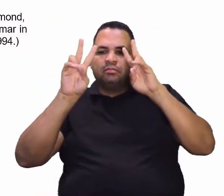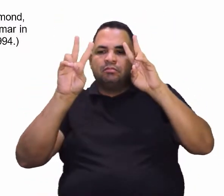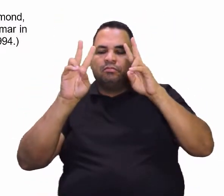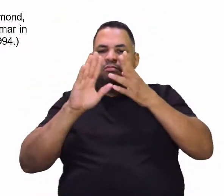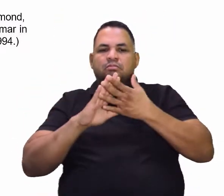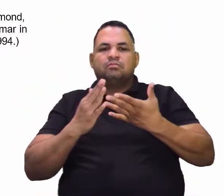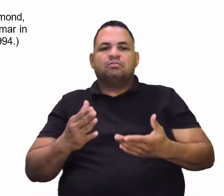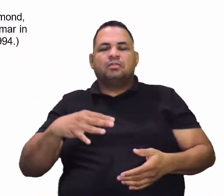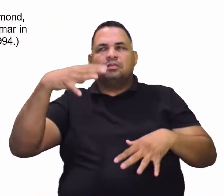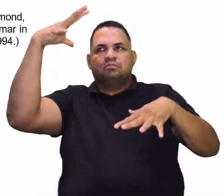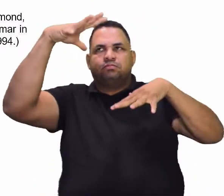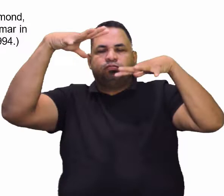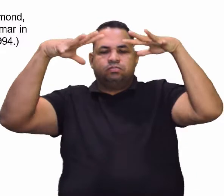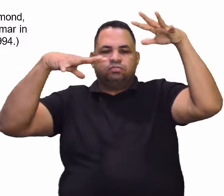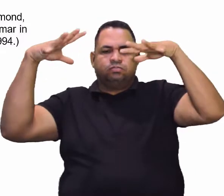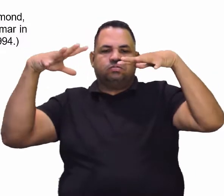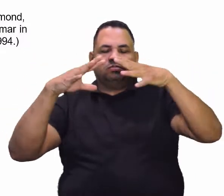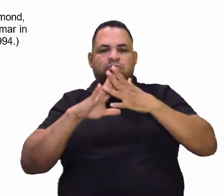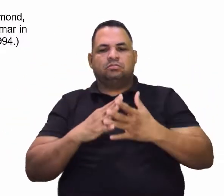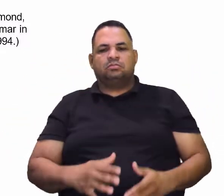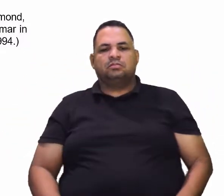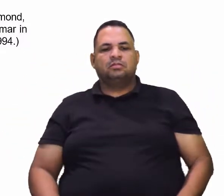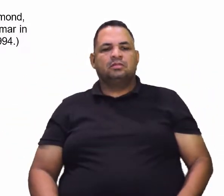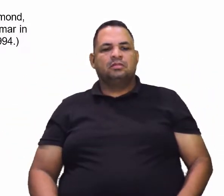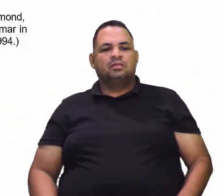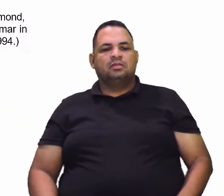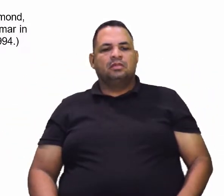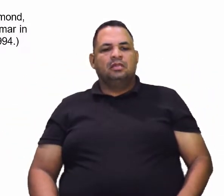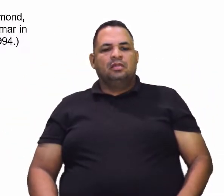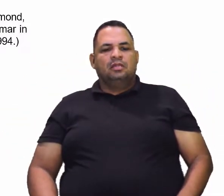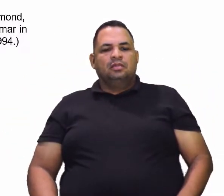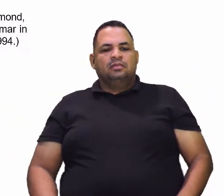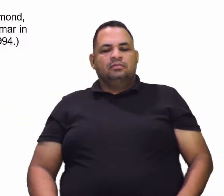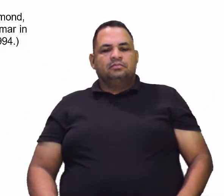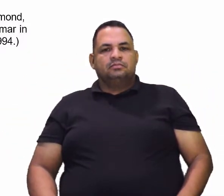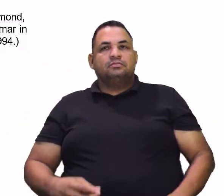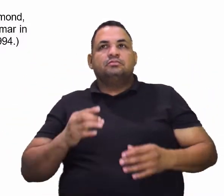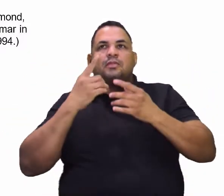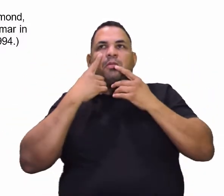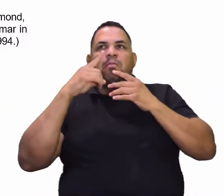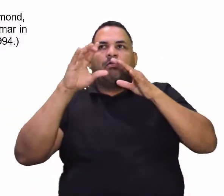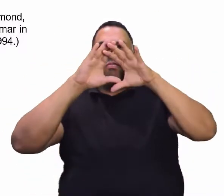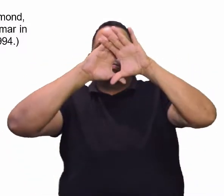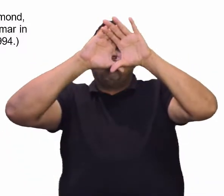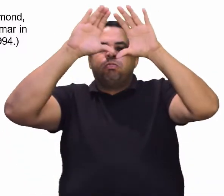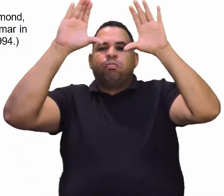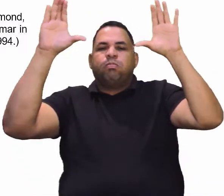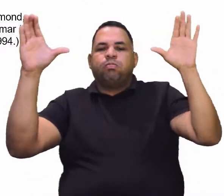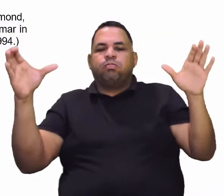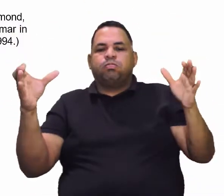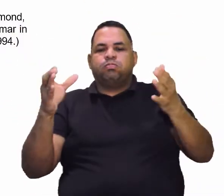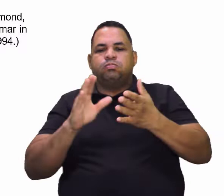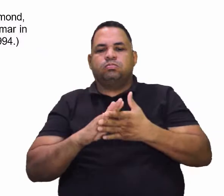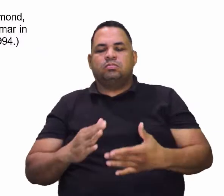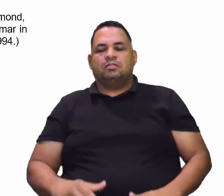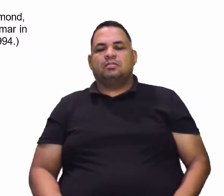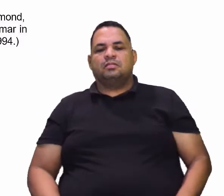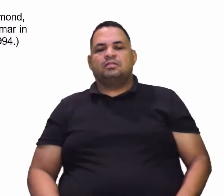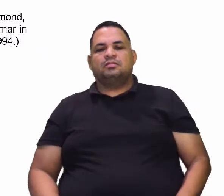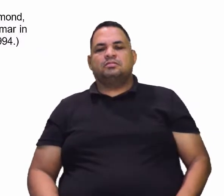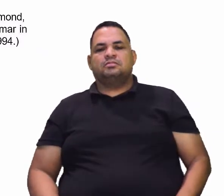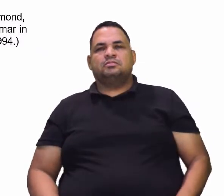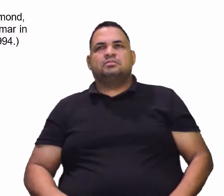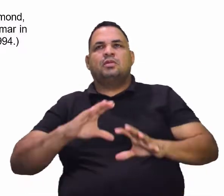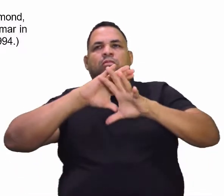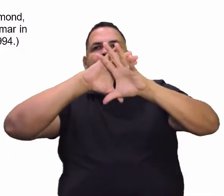Rain significa chover. Então, olha só, look at the sky, olha para o céu. The clouds are black.